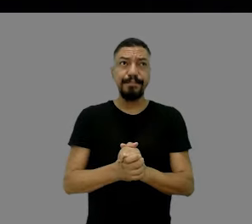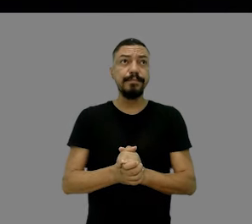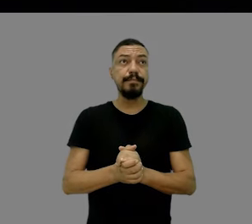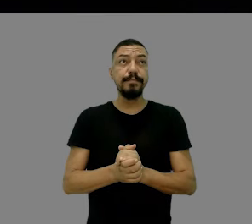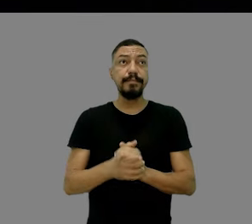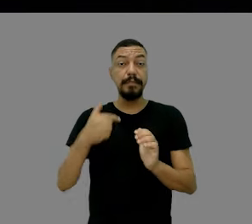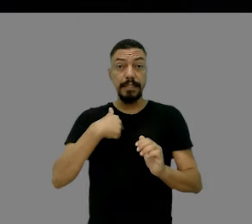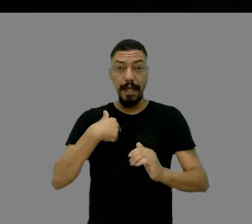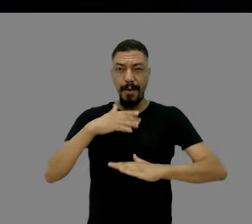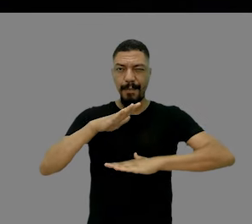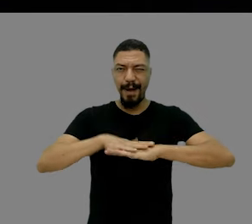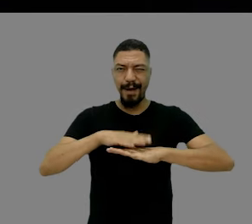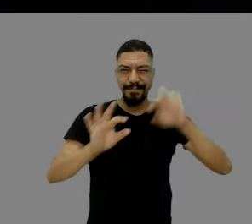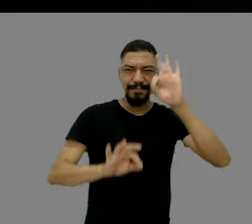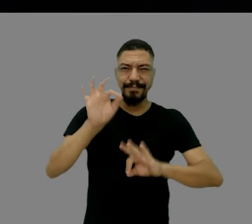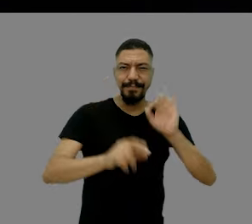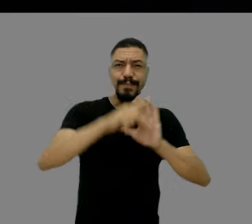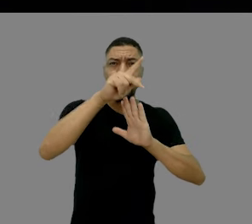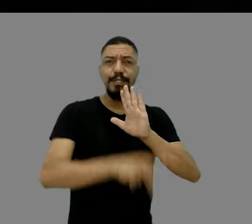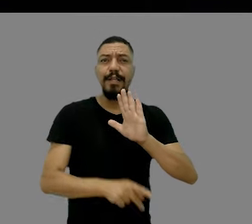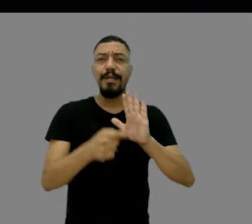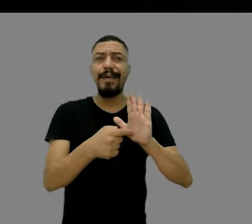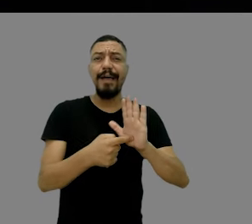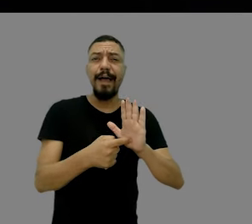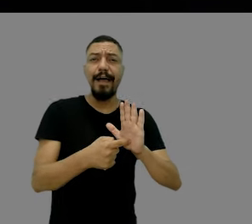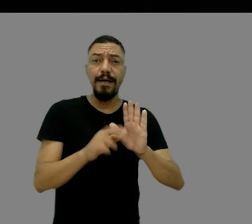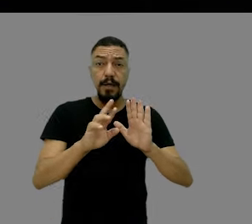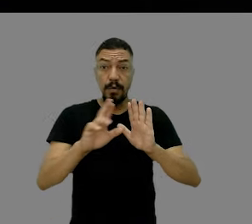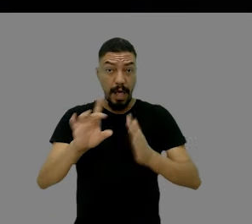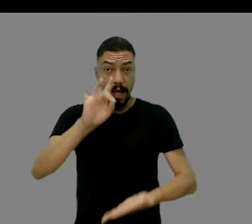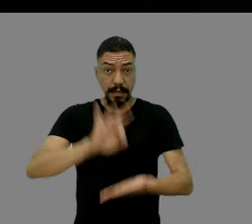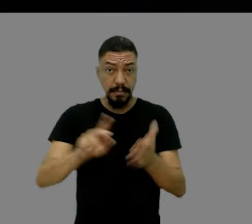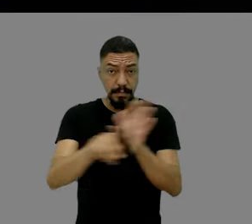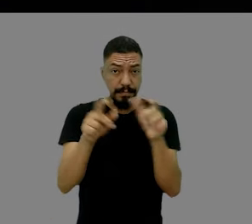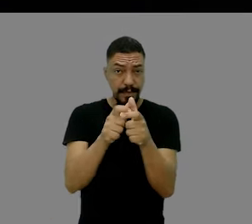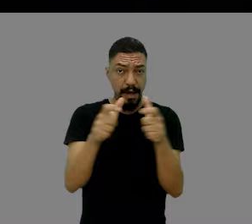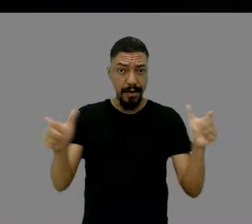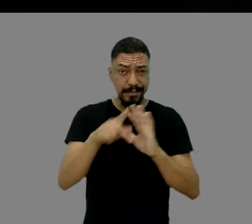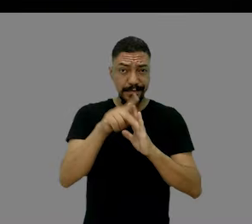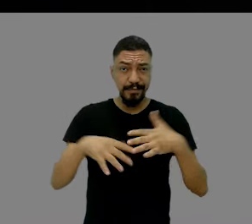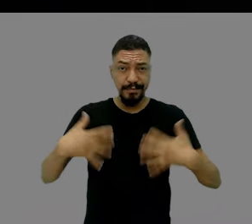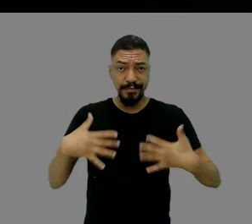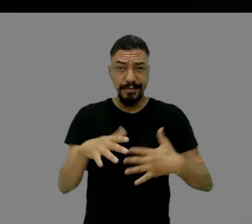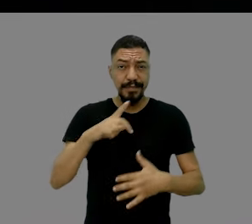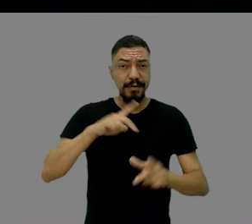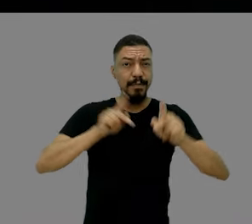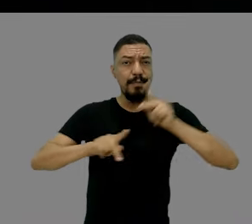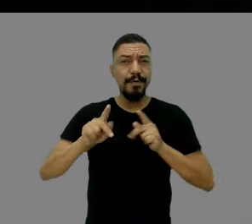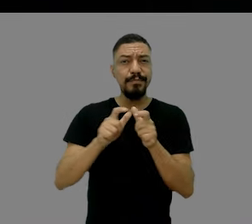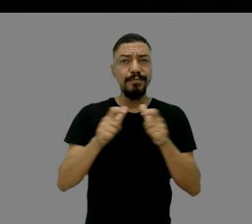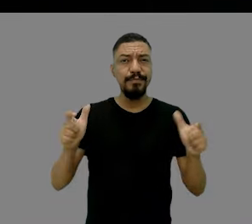realidade da maior parte dos projetos, com uma população em extrema vulnerabilidade social, como,